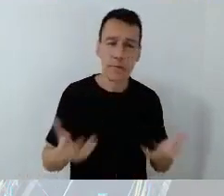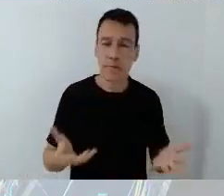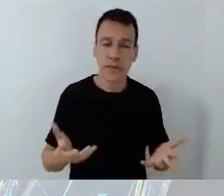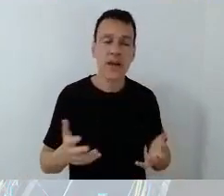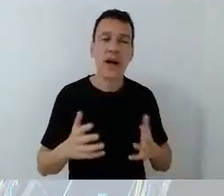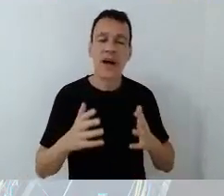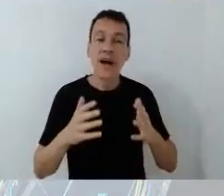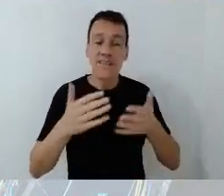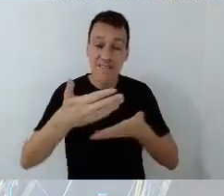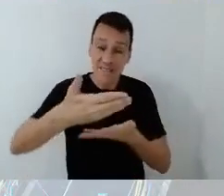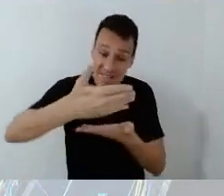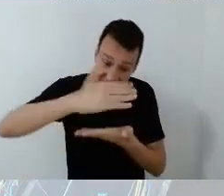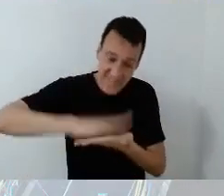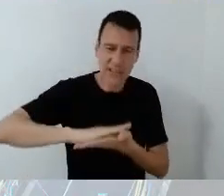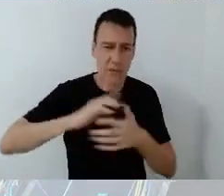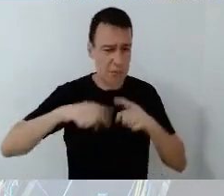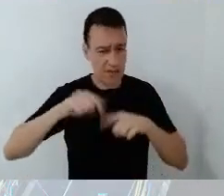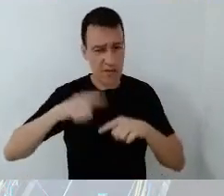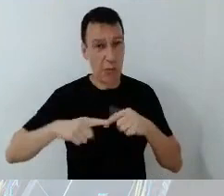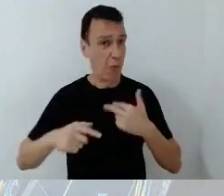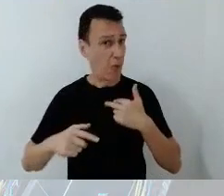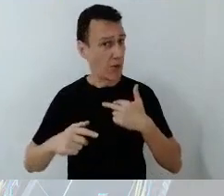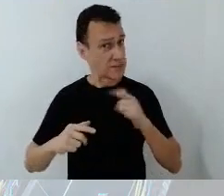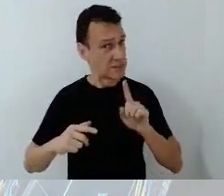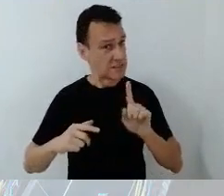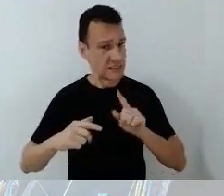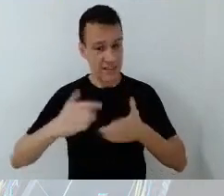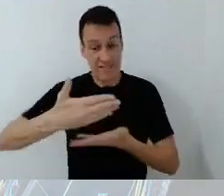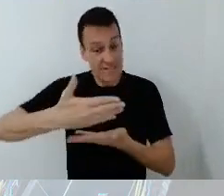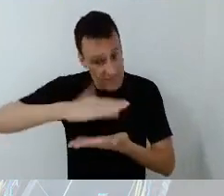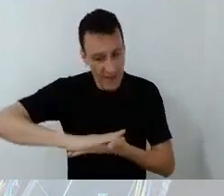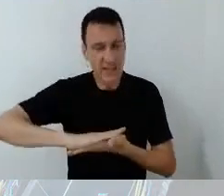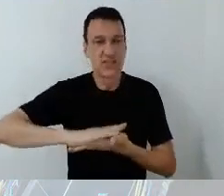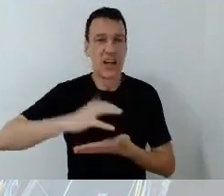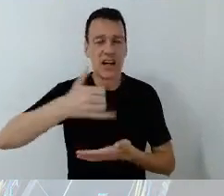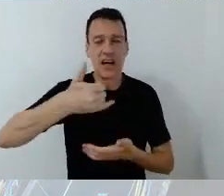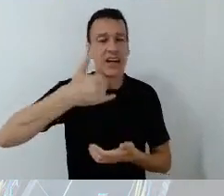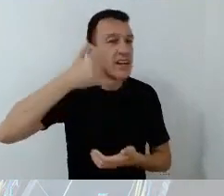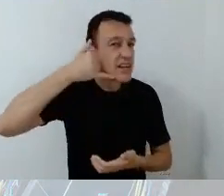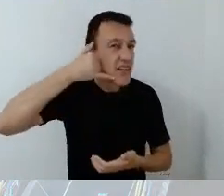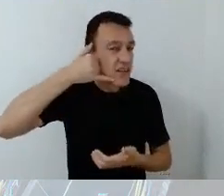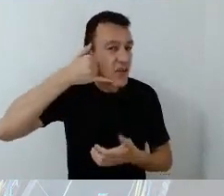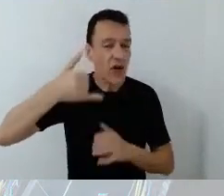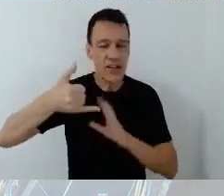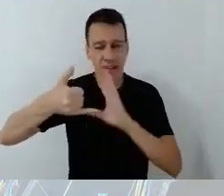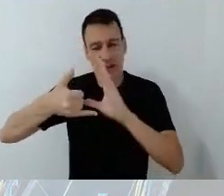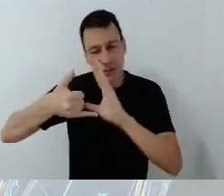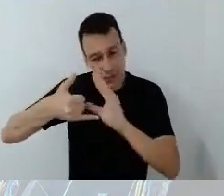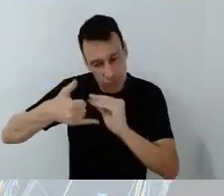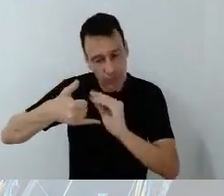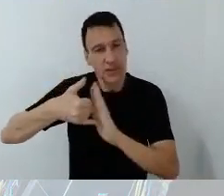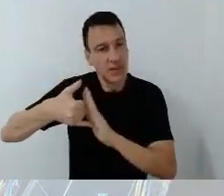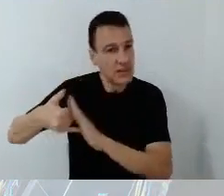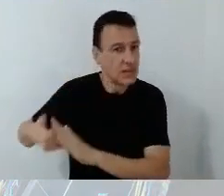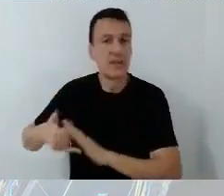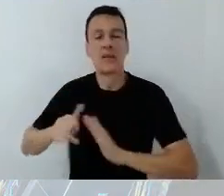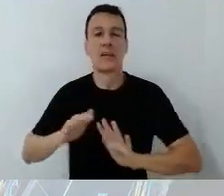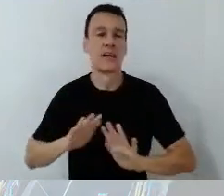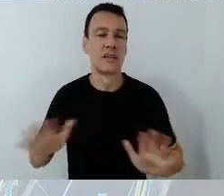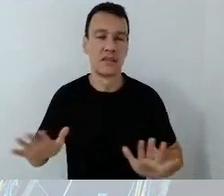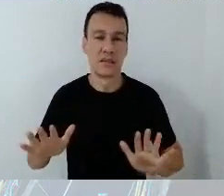notebook, parem com o telefone. O primeiro passo para que você seja interessante é você